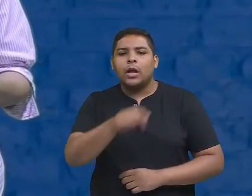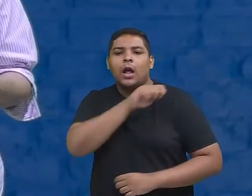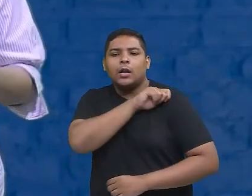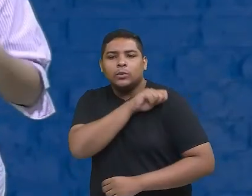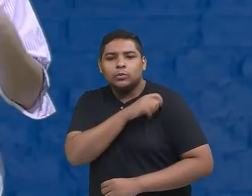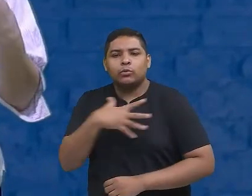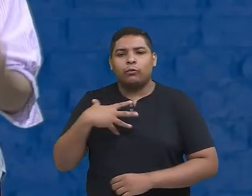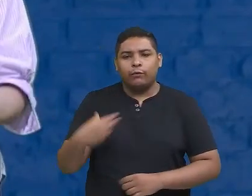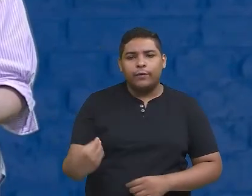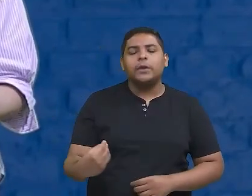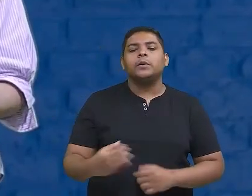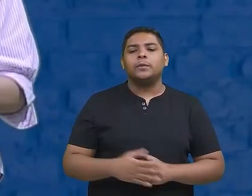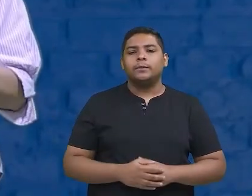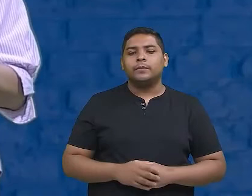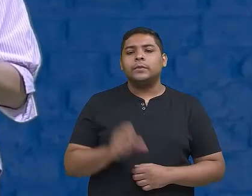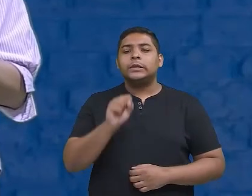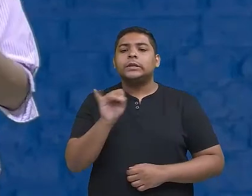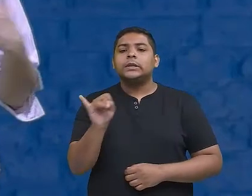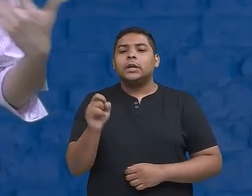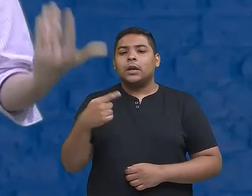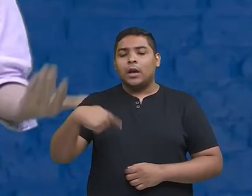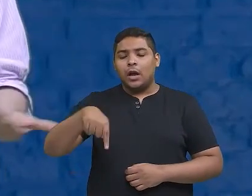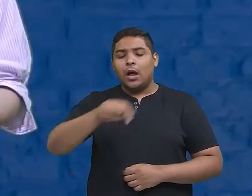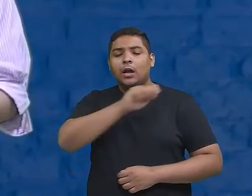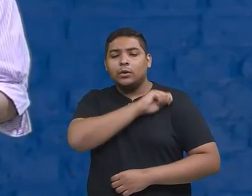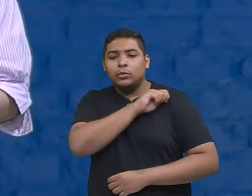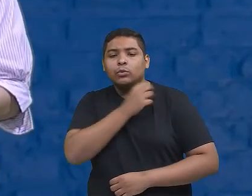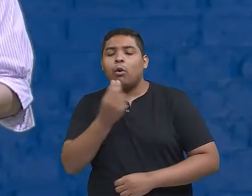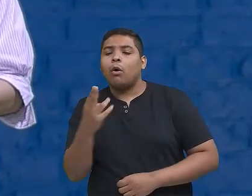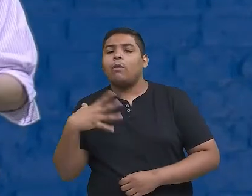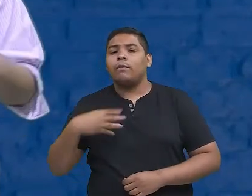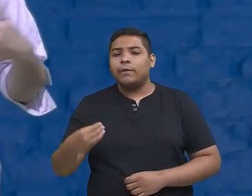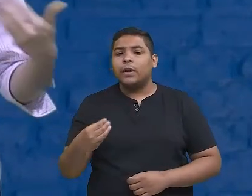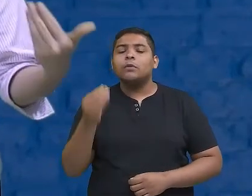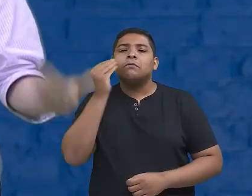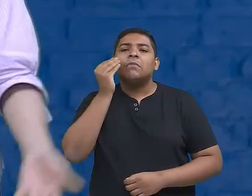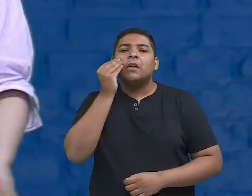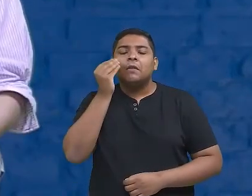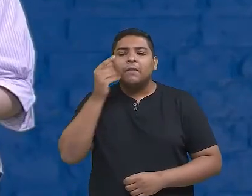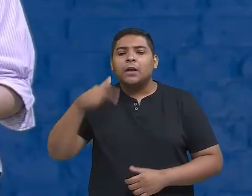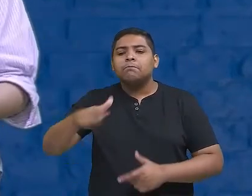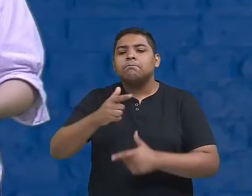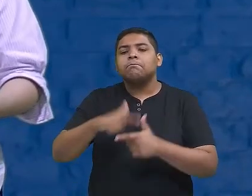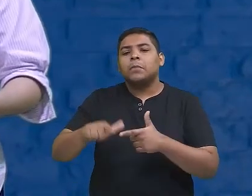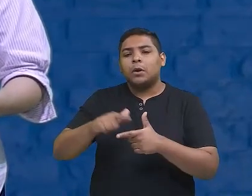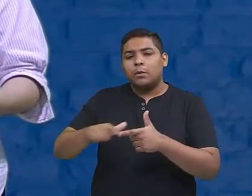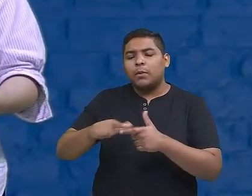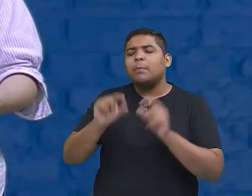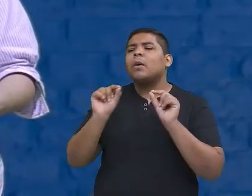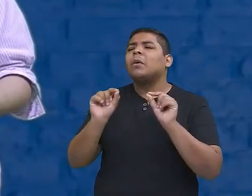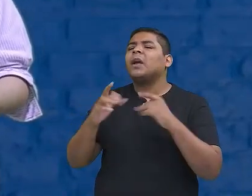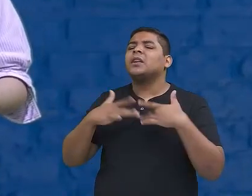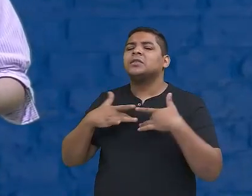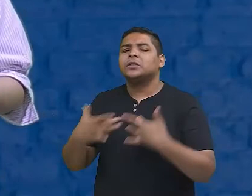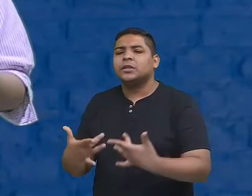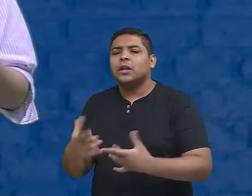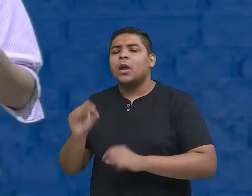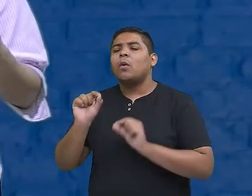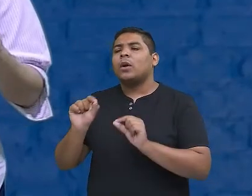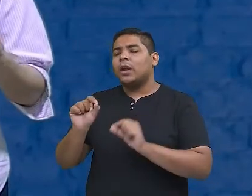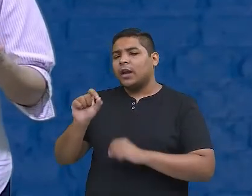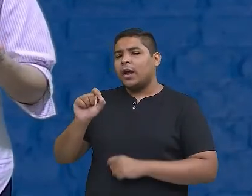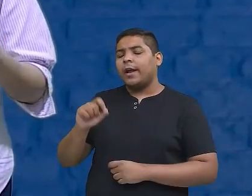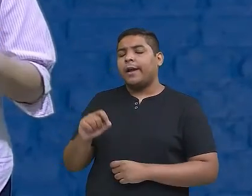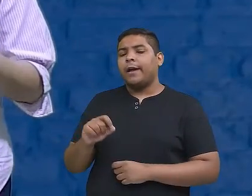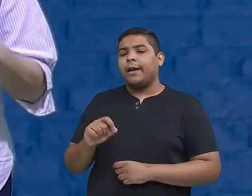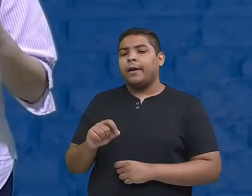nosso filho, o nosso aluno, verifica dessas situações. O que é gentileza, o que é violência,